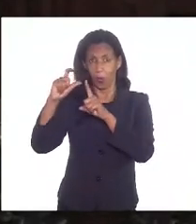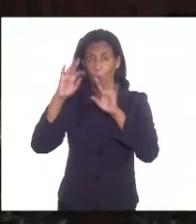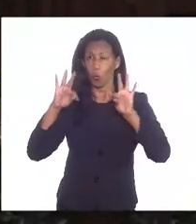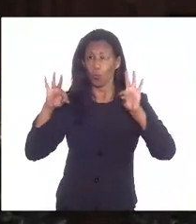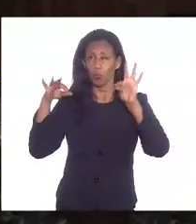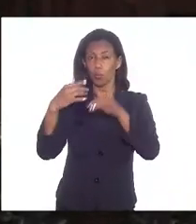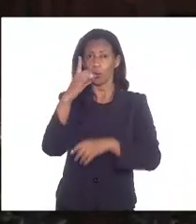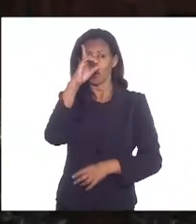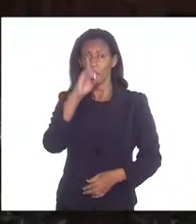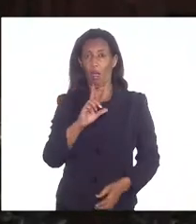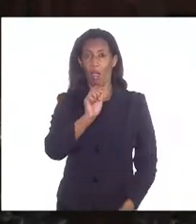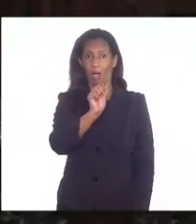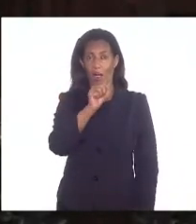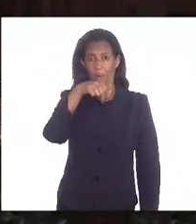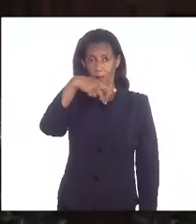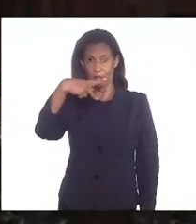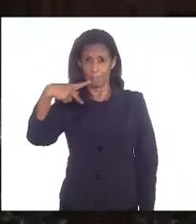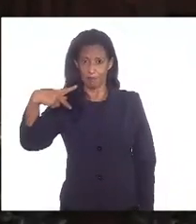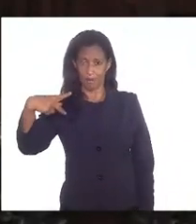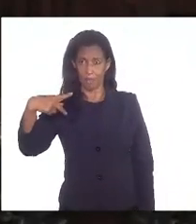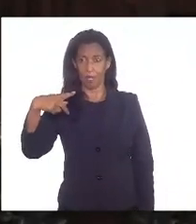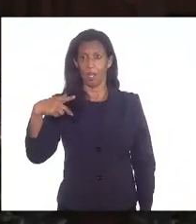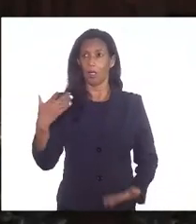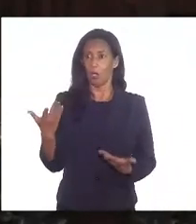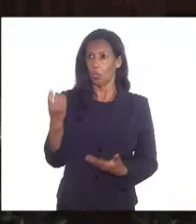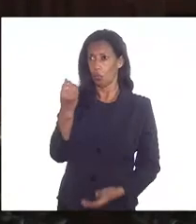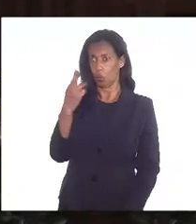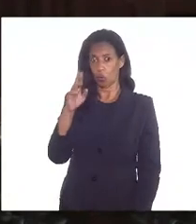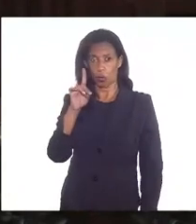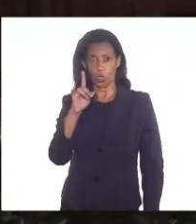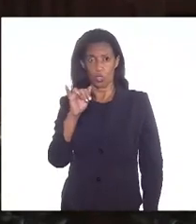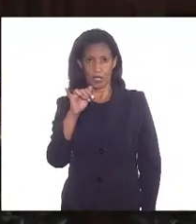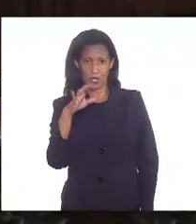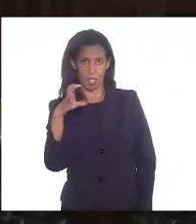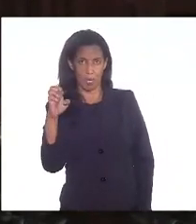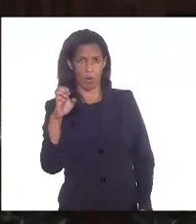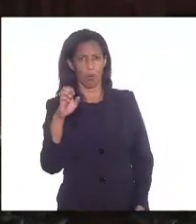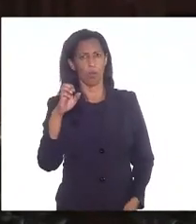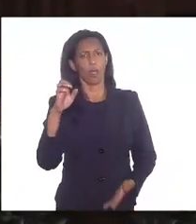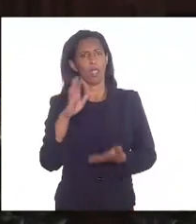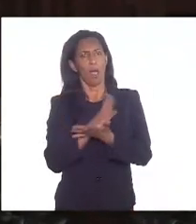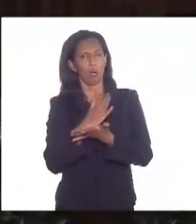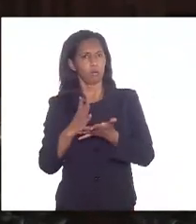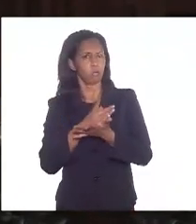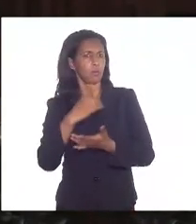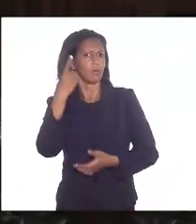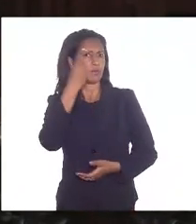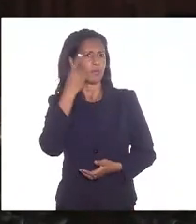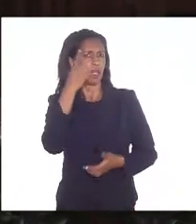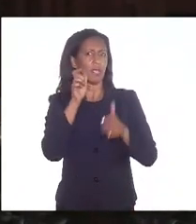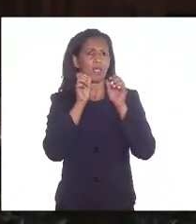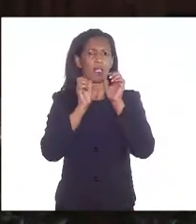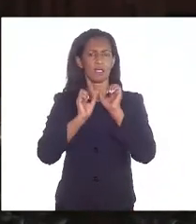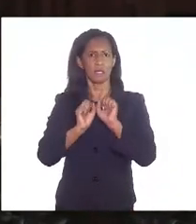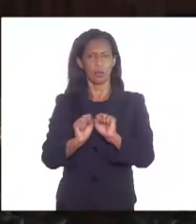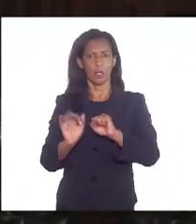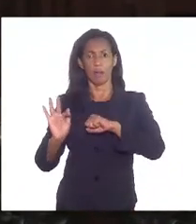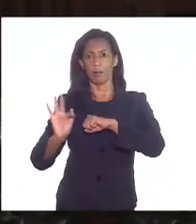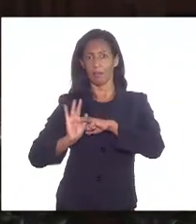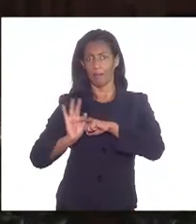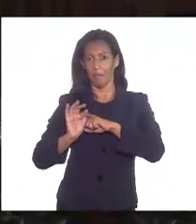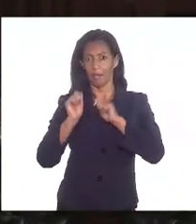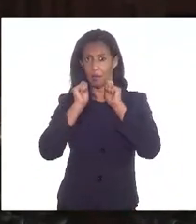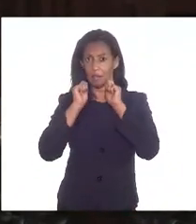NP, doutor Dirceu Amorelli, e alguns parlamentares e assessoria técnica da